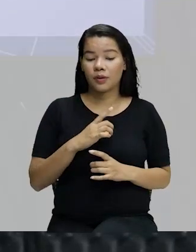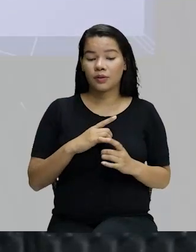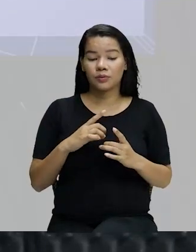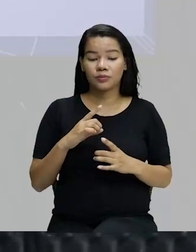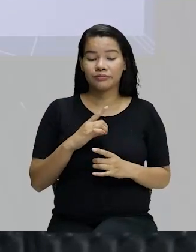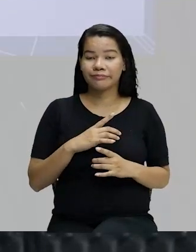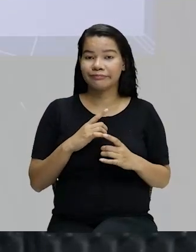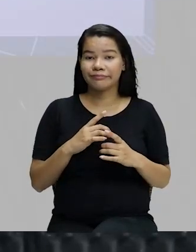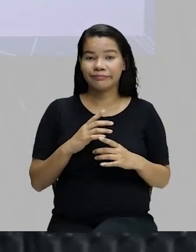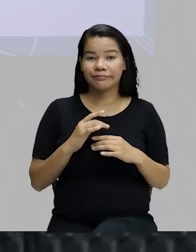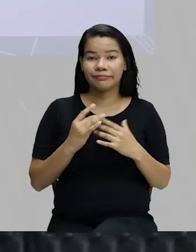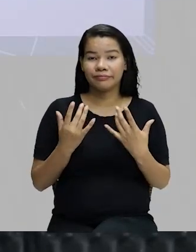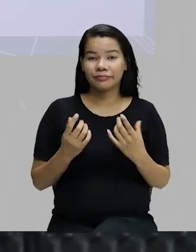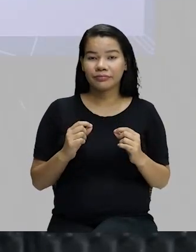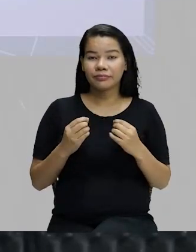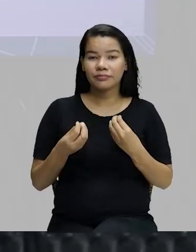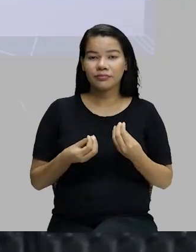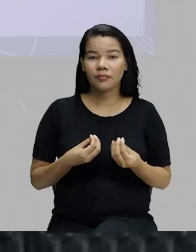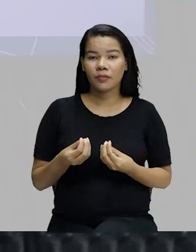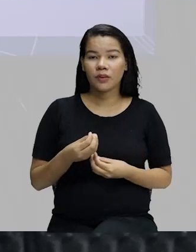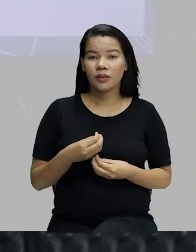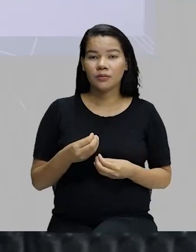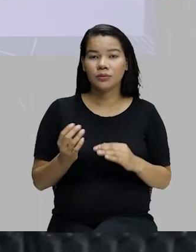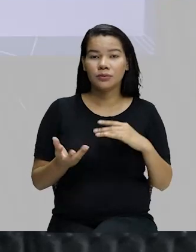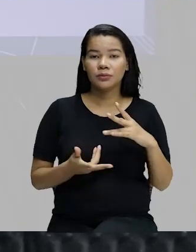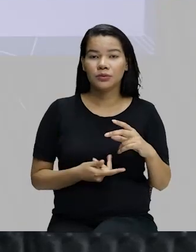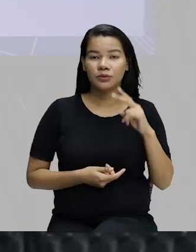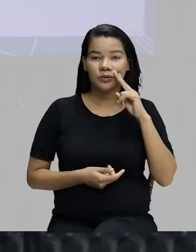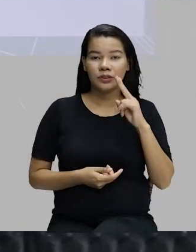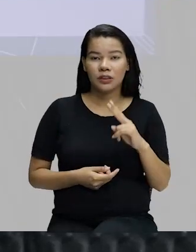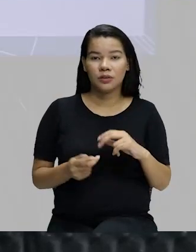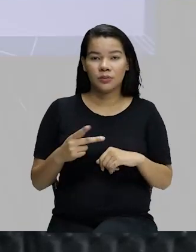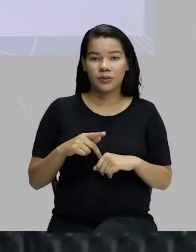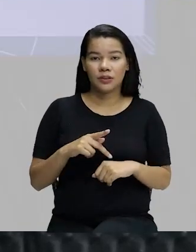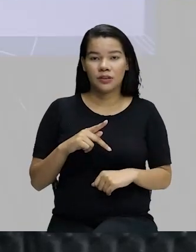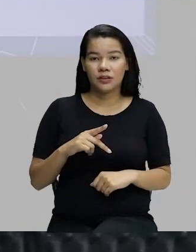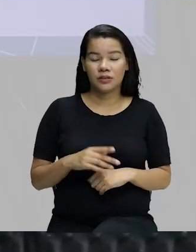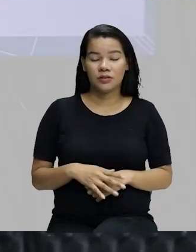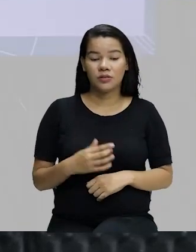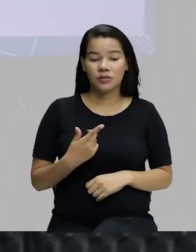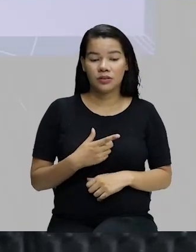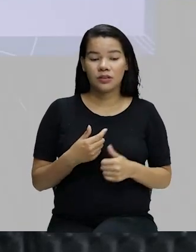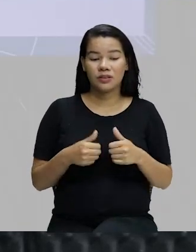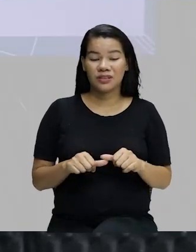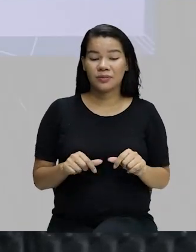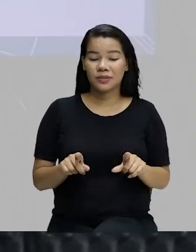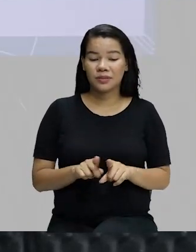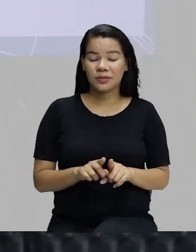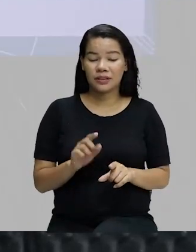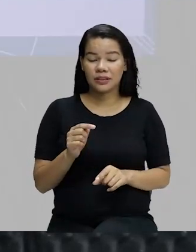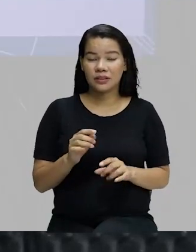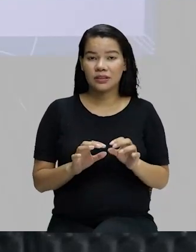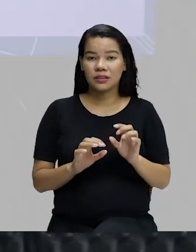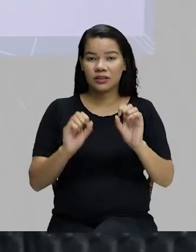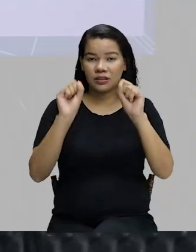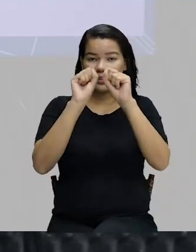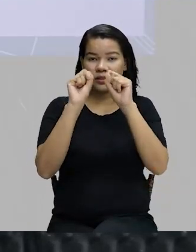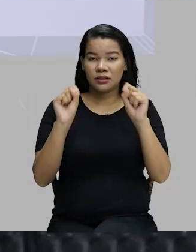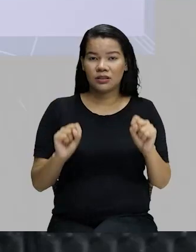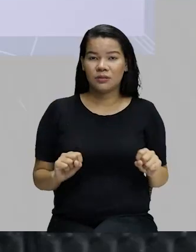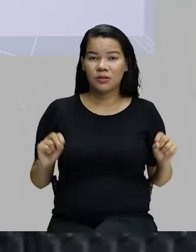Nós estamos aqui, turminha, ainda naquele sistema chamado de Guerra Fria, certo? E a União